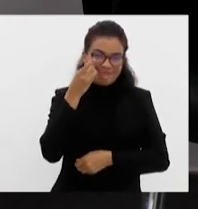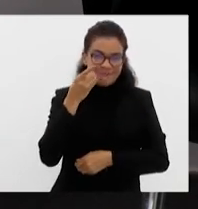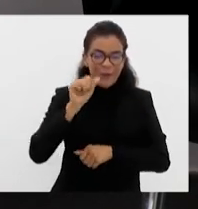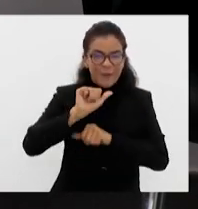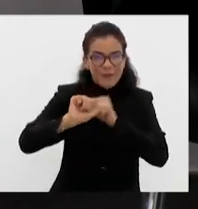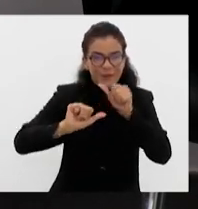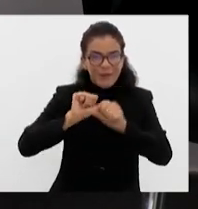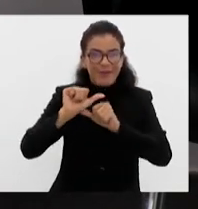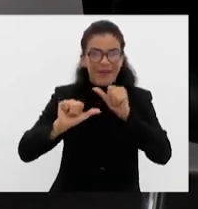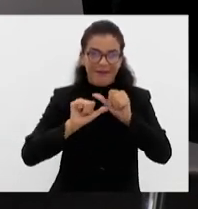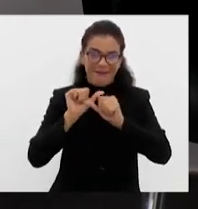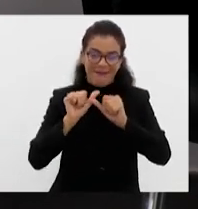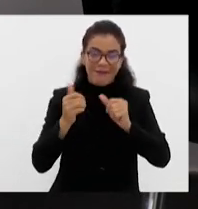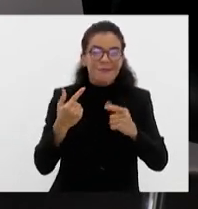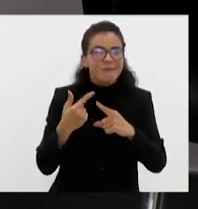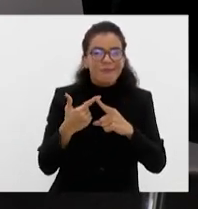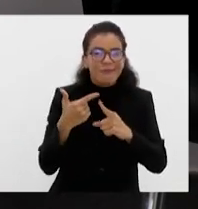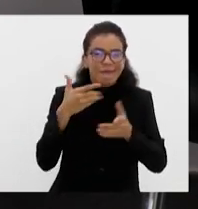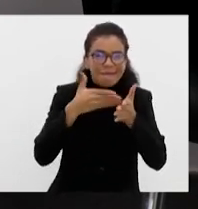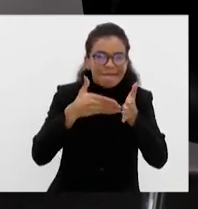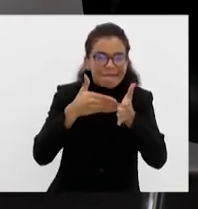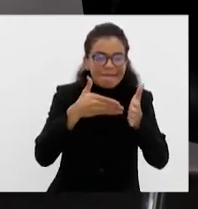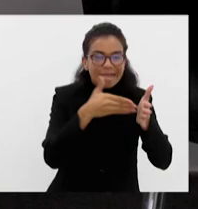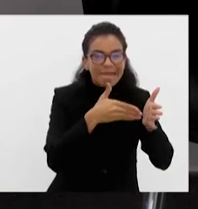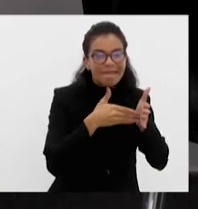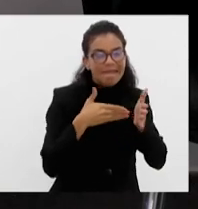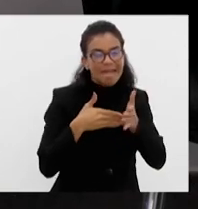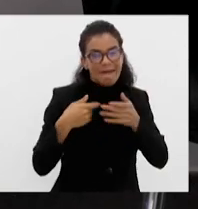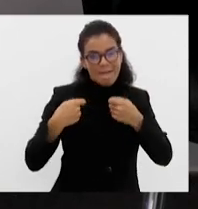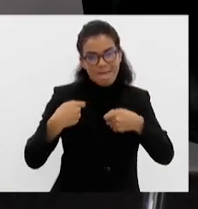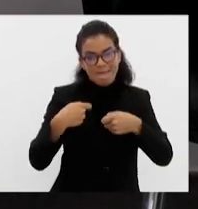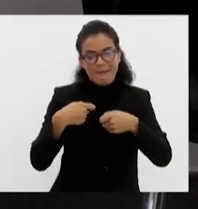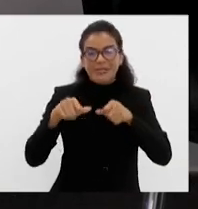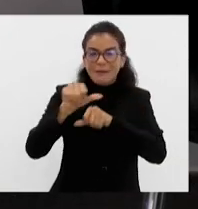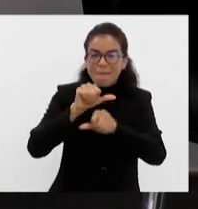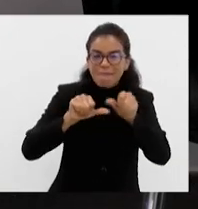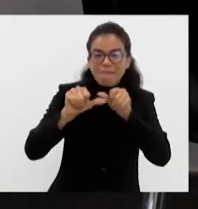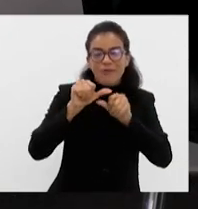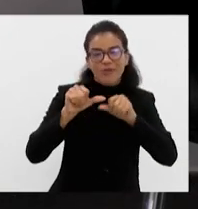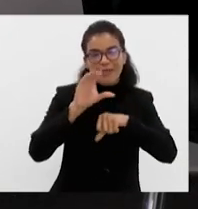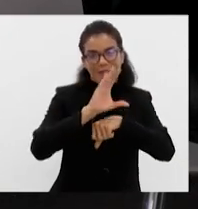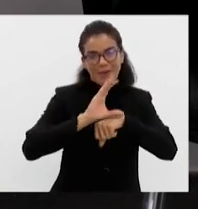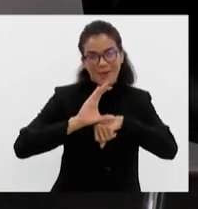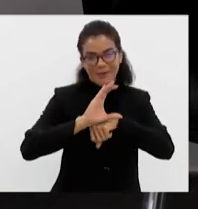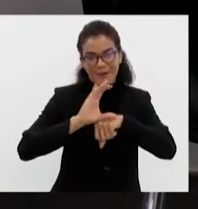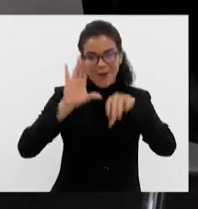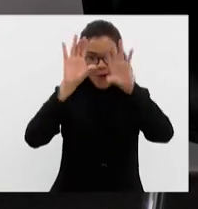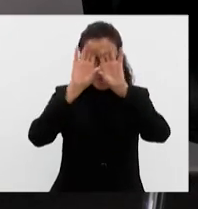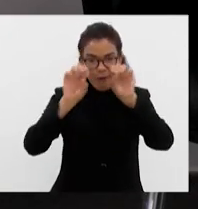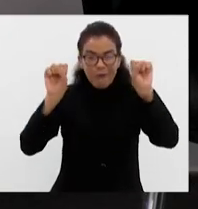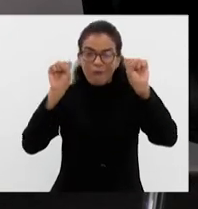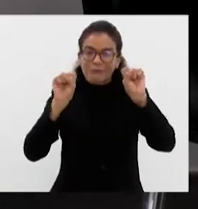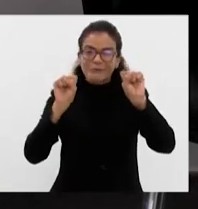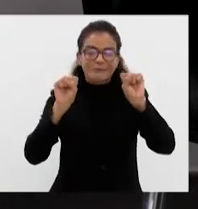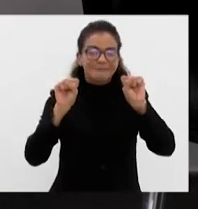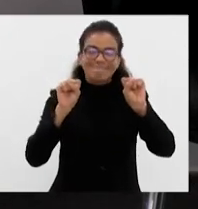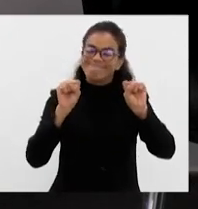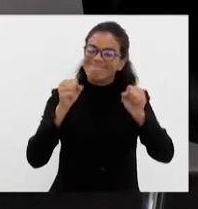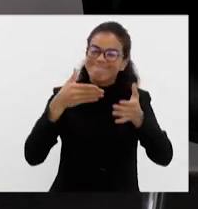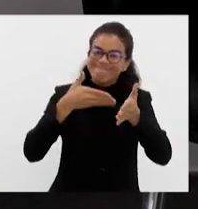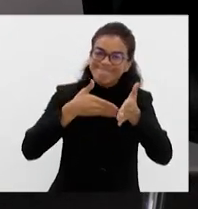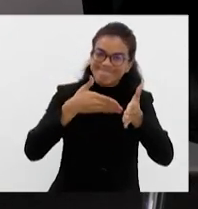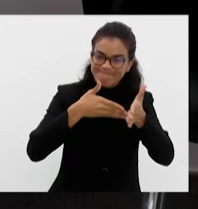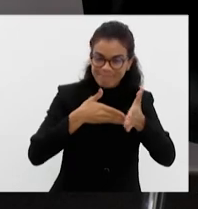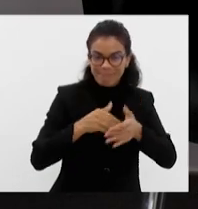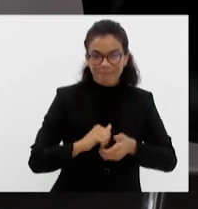Não conseguia. Por quê? Porque tinha que mexer na Constituição para o Supremo o engolir.